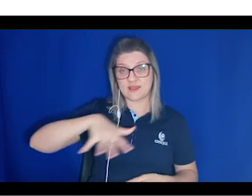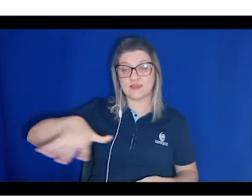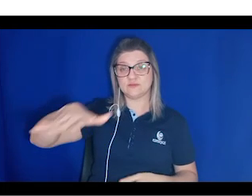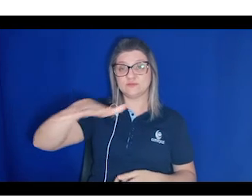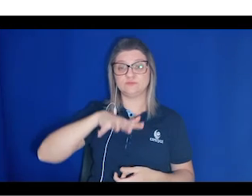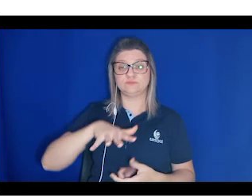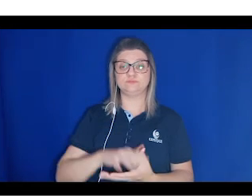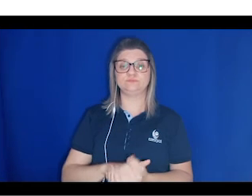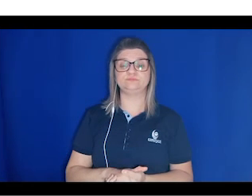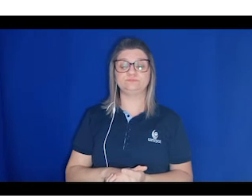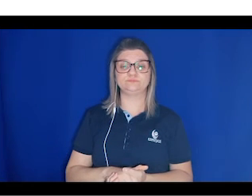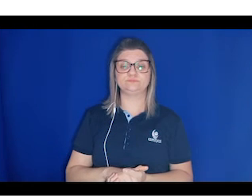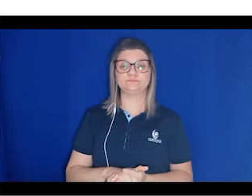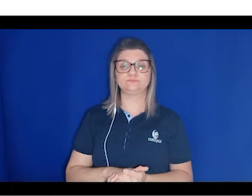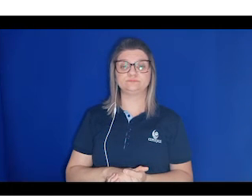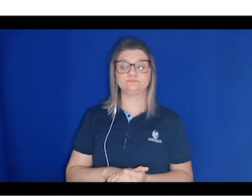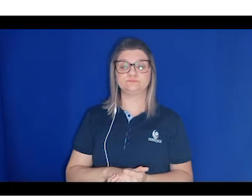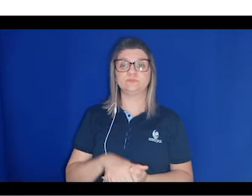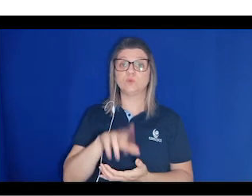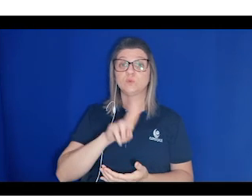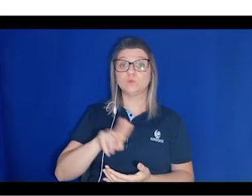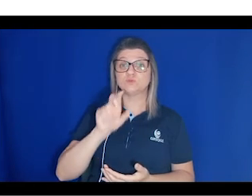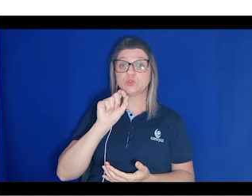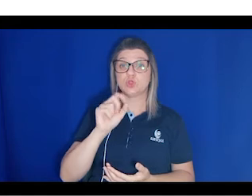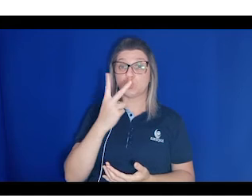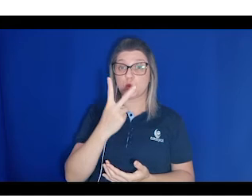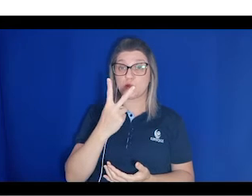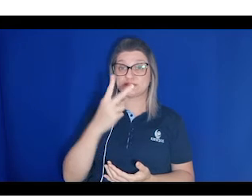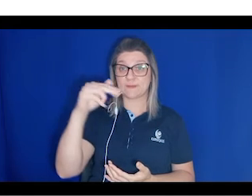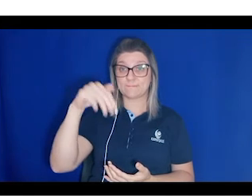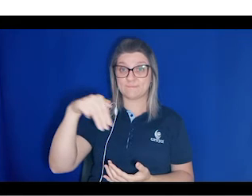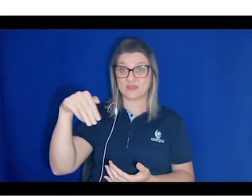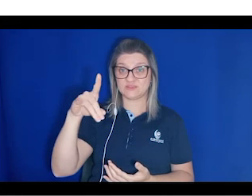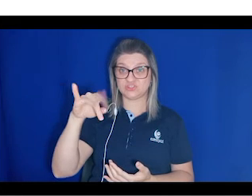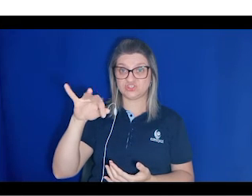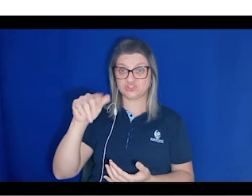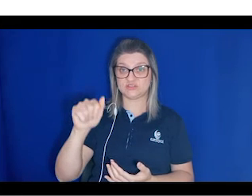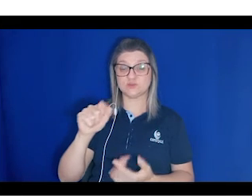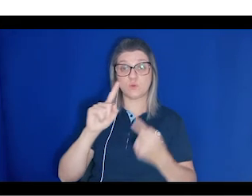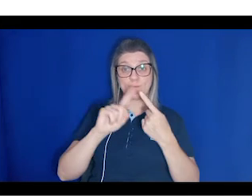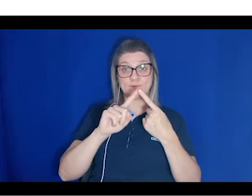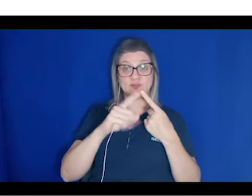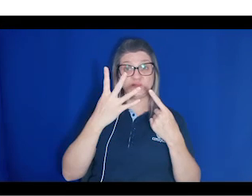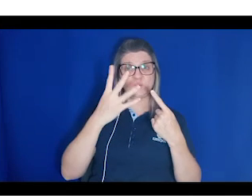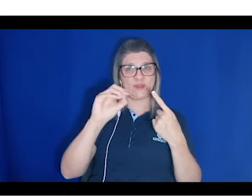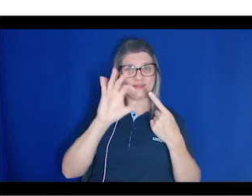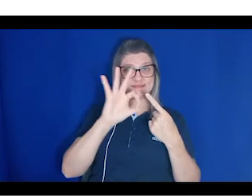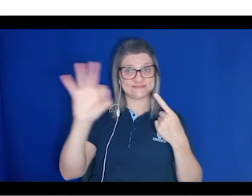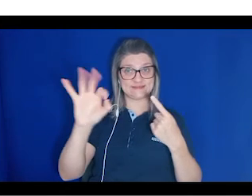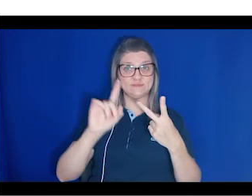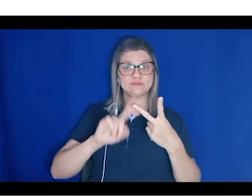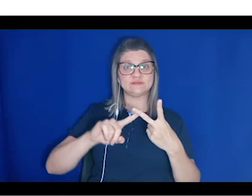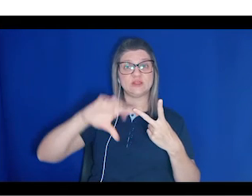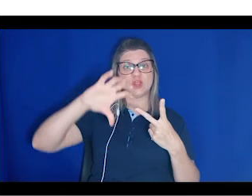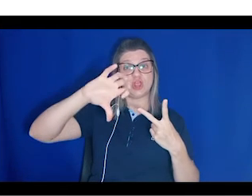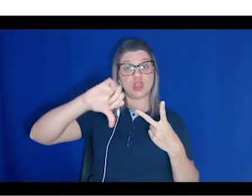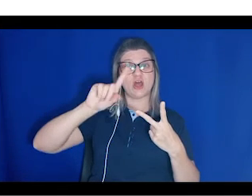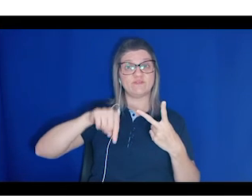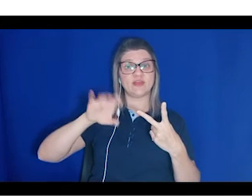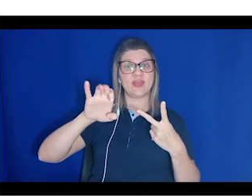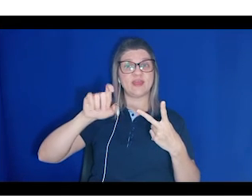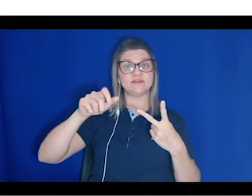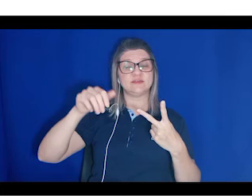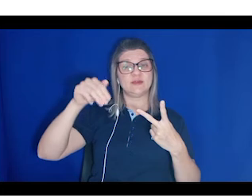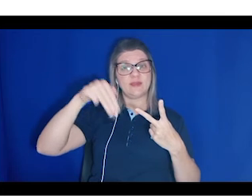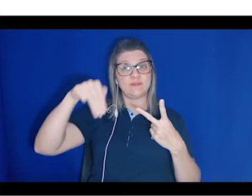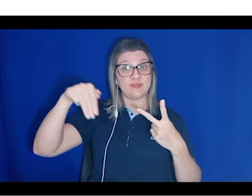mercado utiliza. Então, se utilizam duas médias, uma de 40, simples, aritmética, e uma 9, exponencial. Então, é o